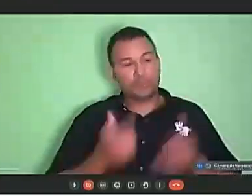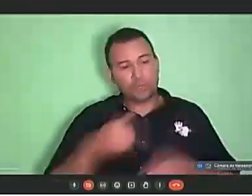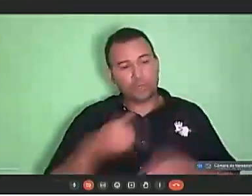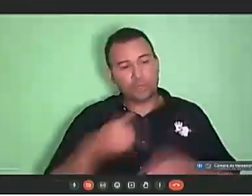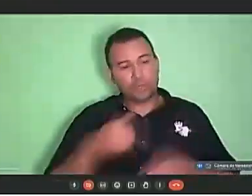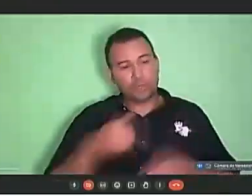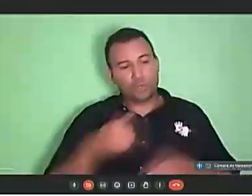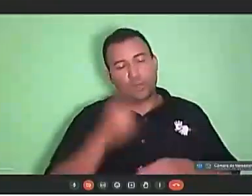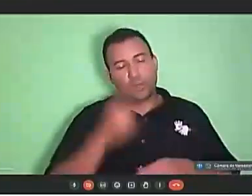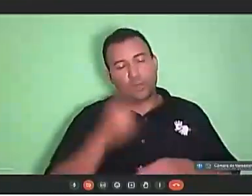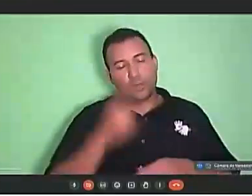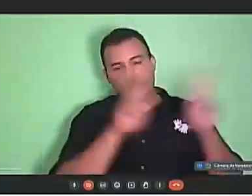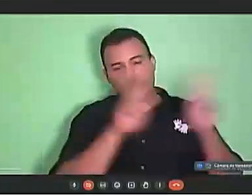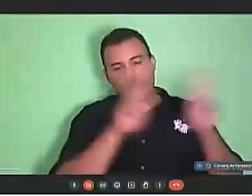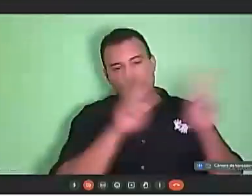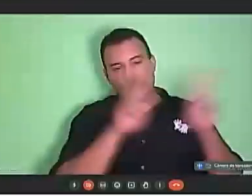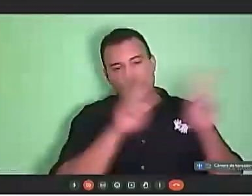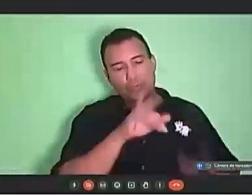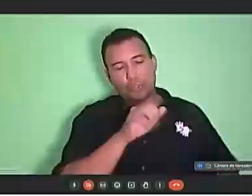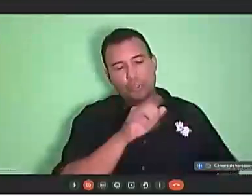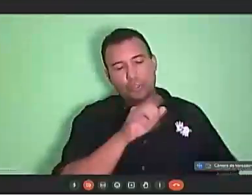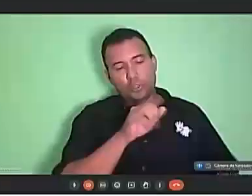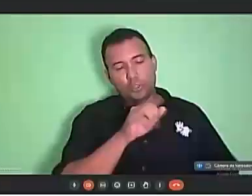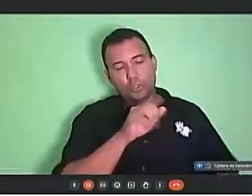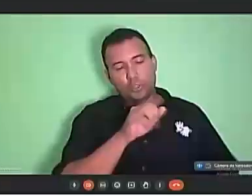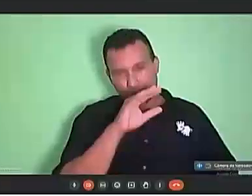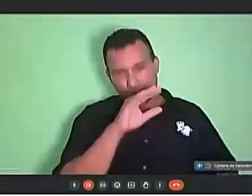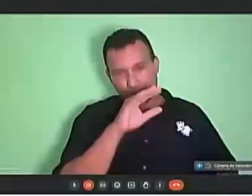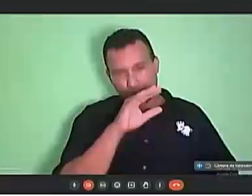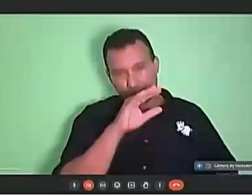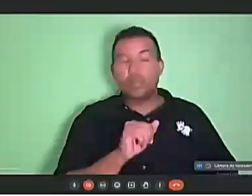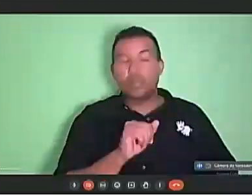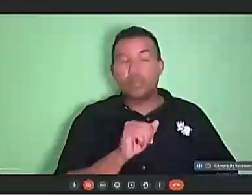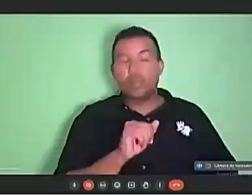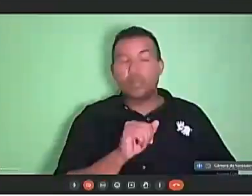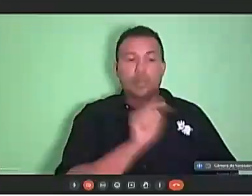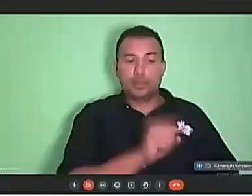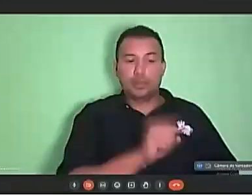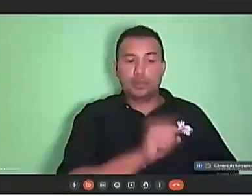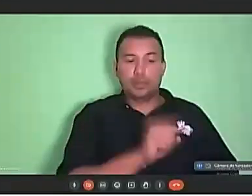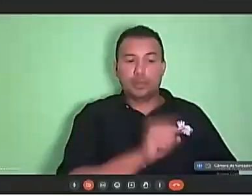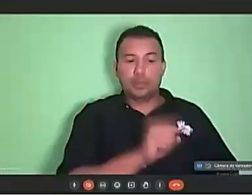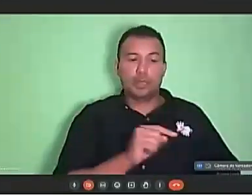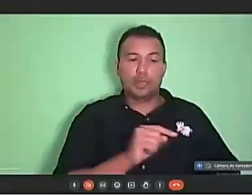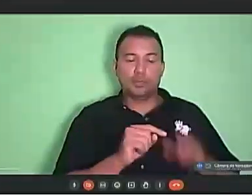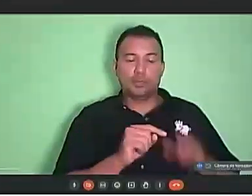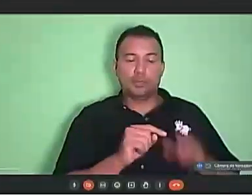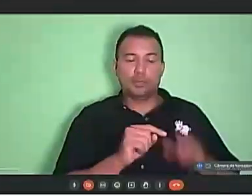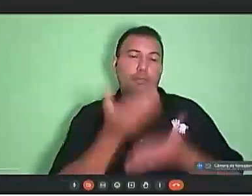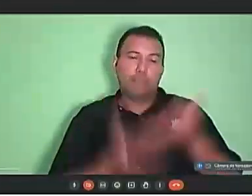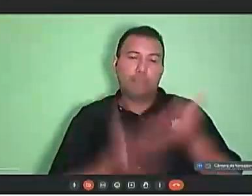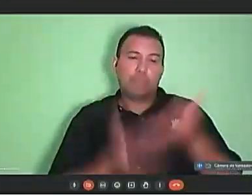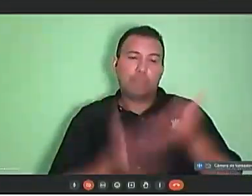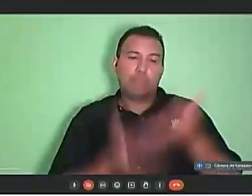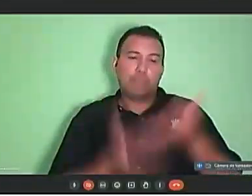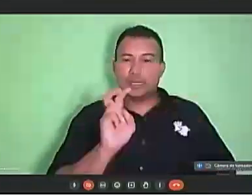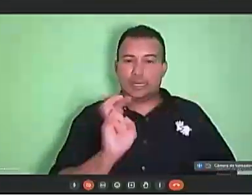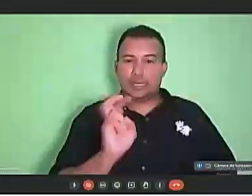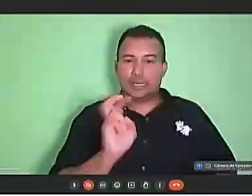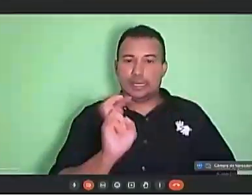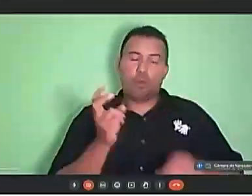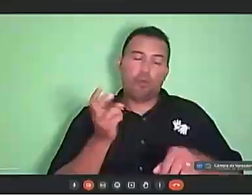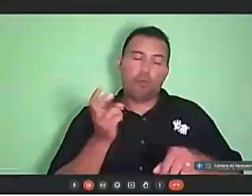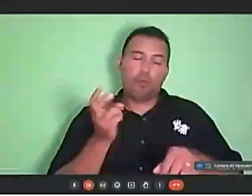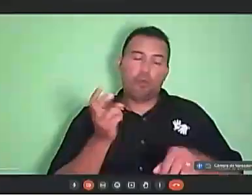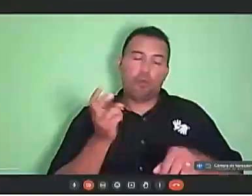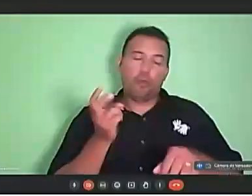JAICA, o efeito de Porto Vitória para as cidades gêmeas se perde em 5 vezes para as enchentes. Então, 80